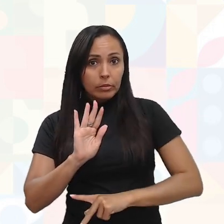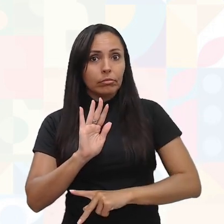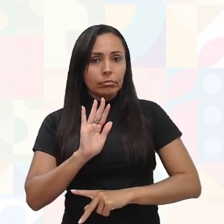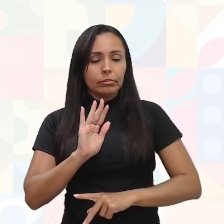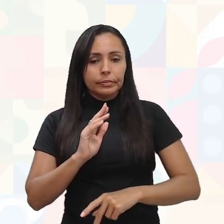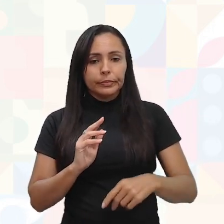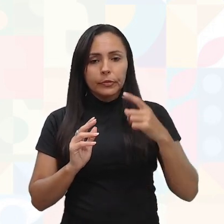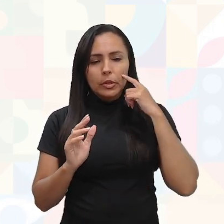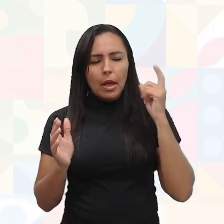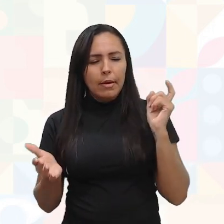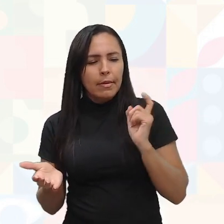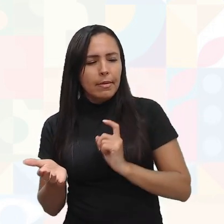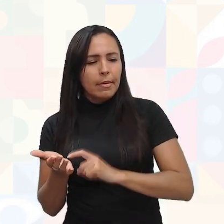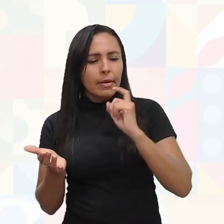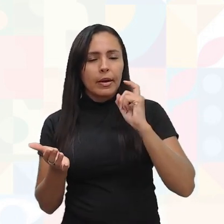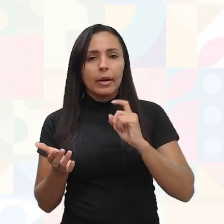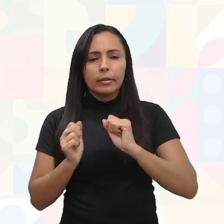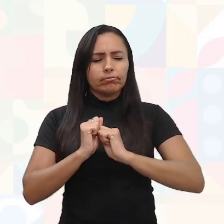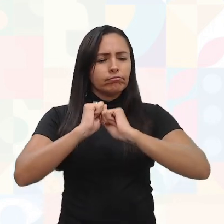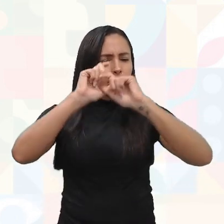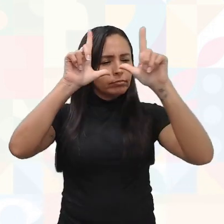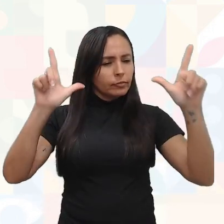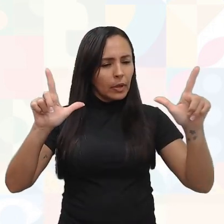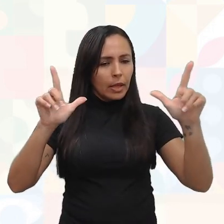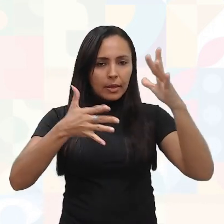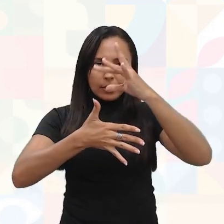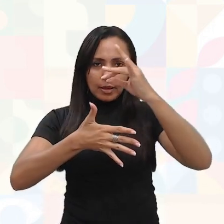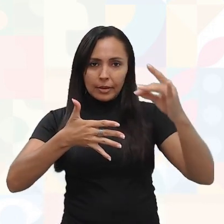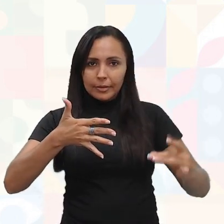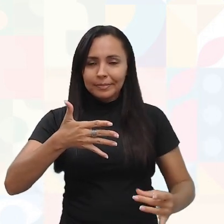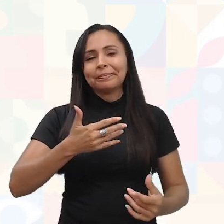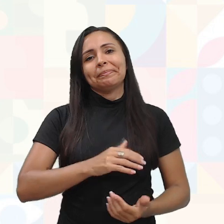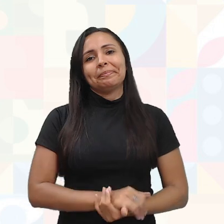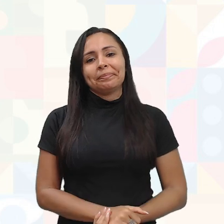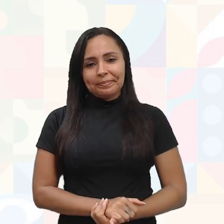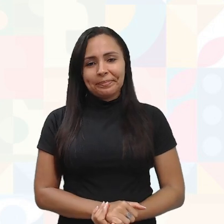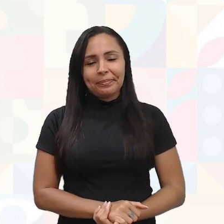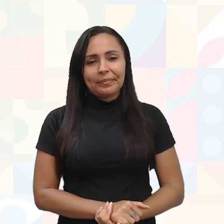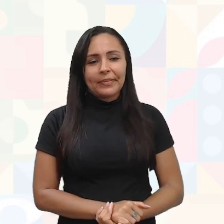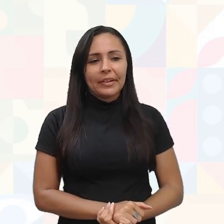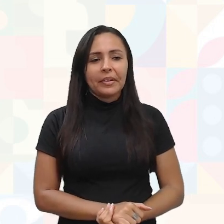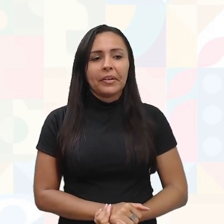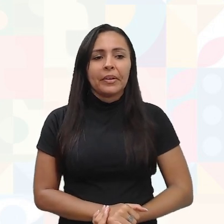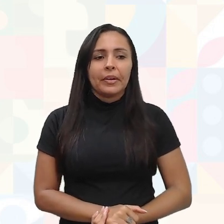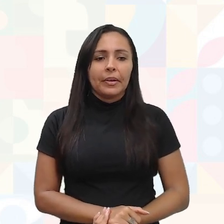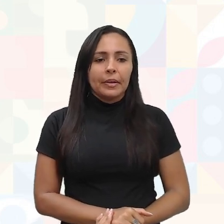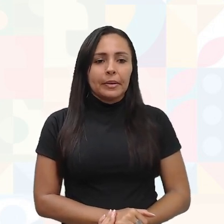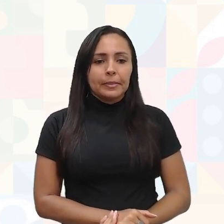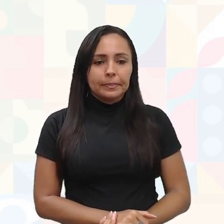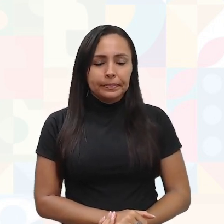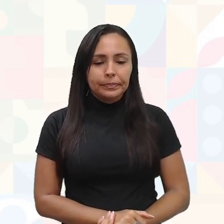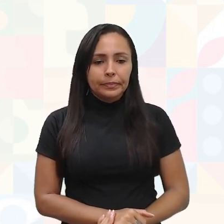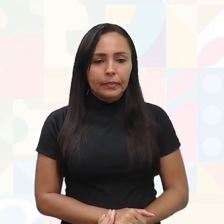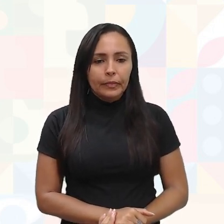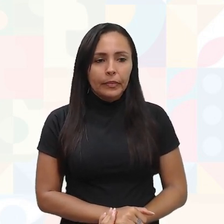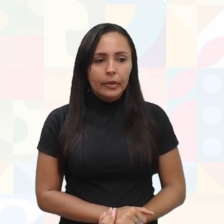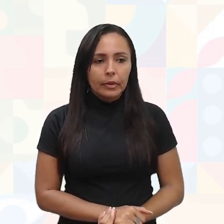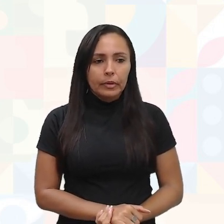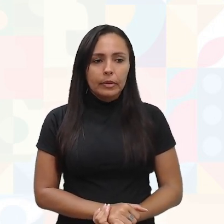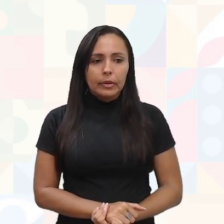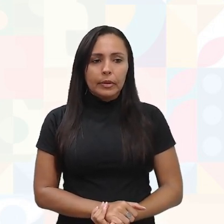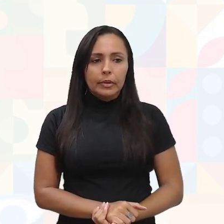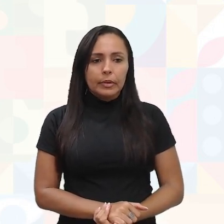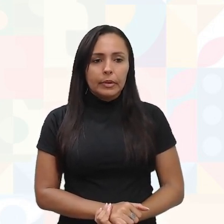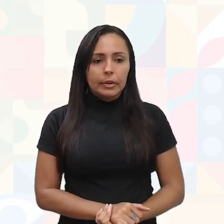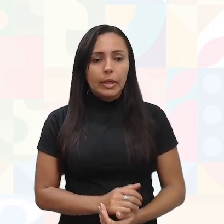vai clicar e vai levar para detalhes daquele portfólio, tá? Fica a seu critério aí desenvolver a maneira que você quiser.